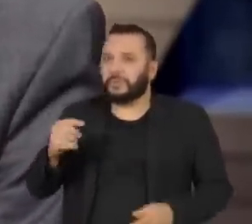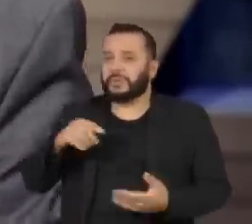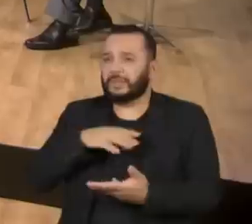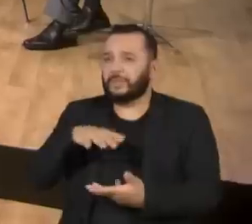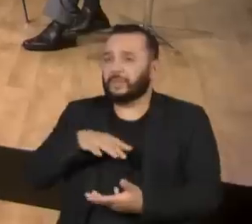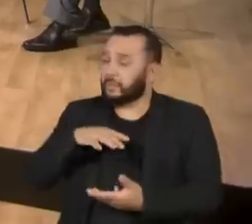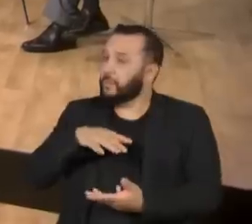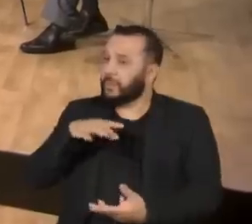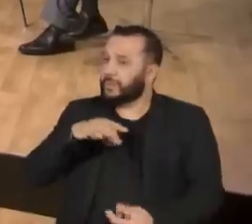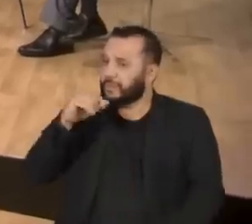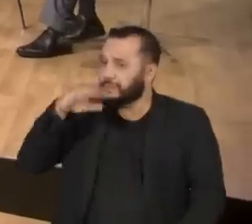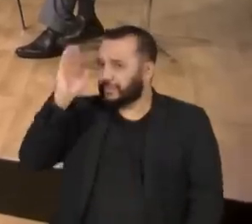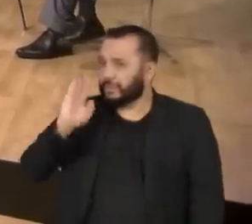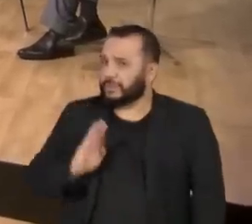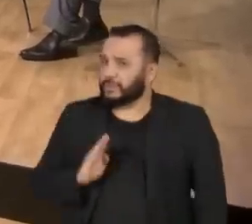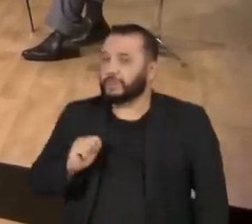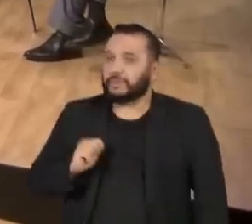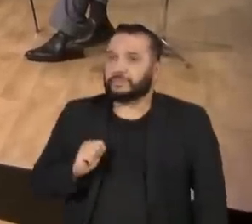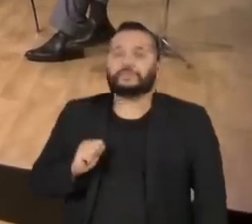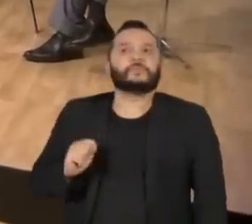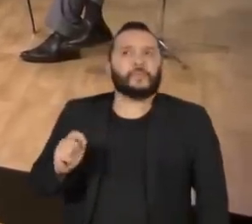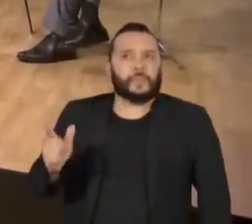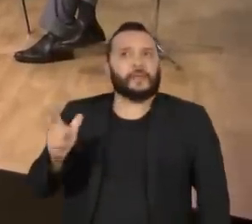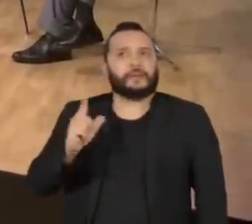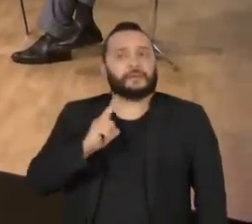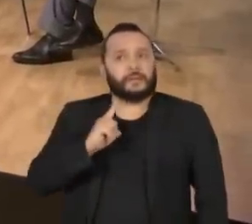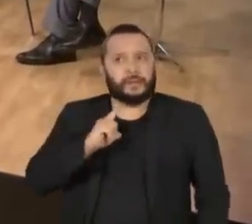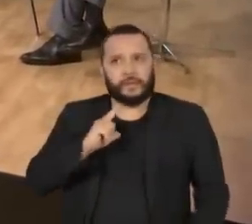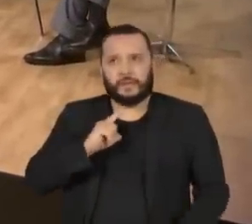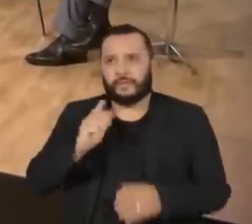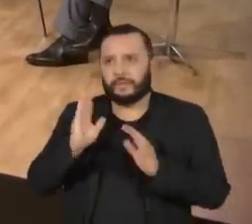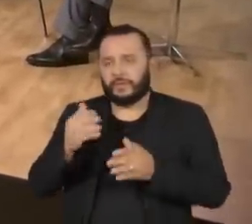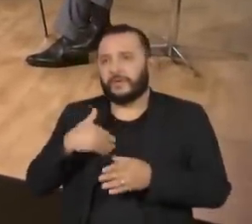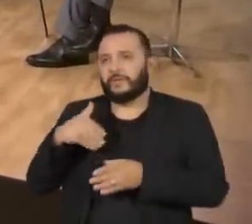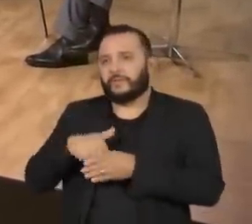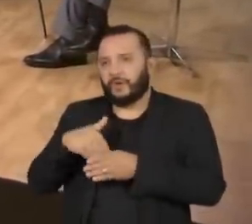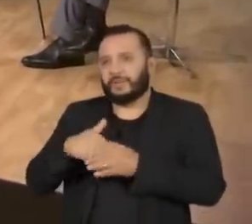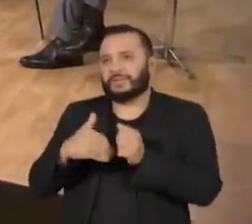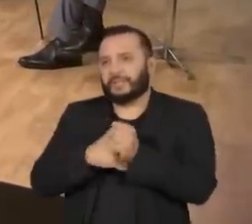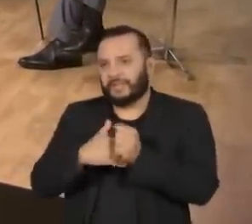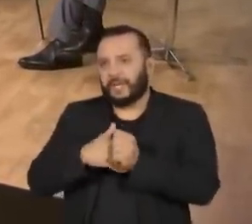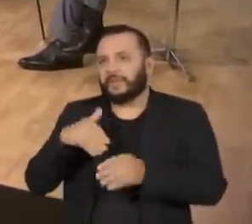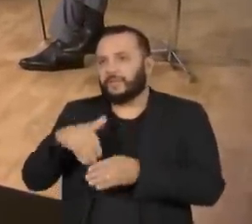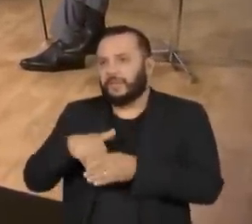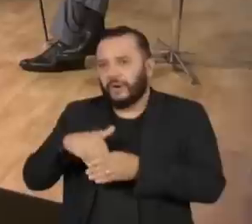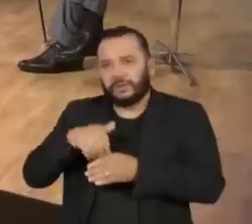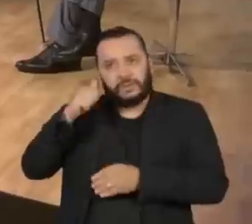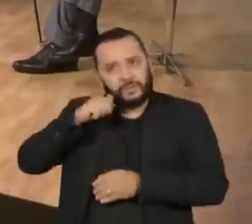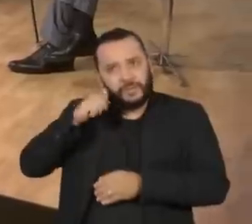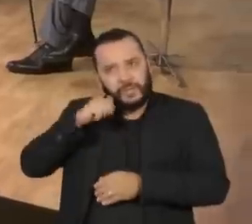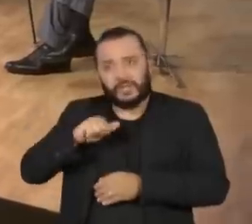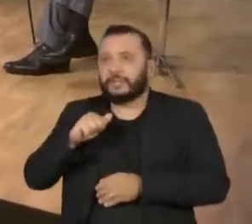Grande avanço num país do... Nós tivemos Código Eleitoral em 32, voto secreto, voto das mulheres.